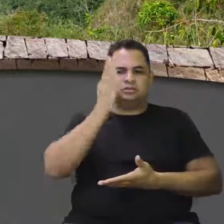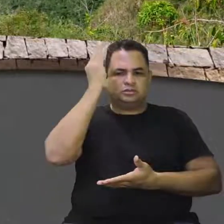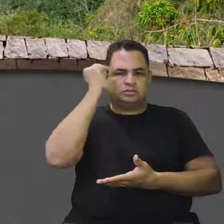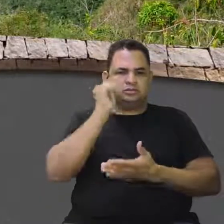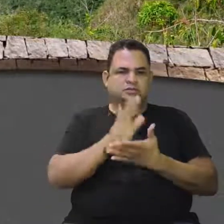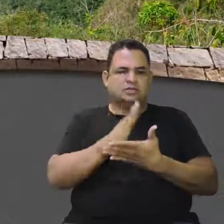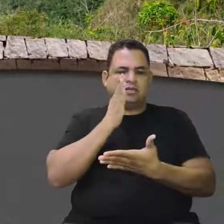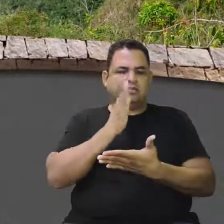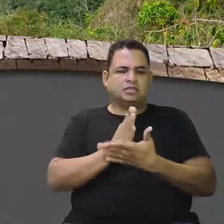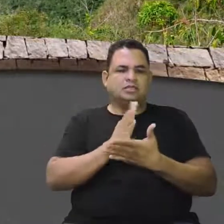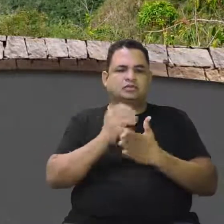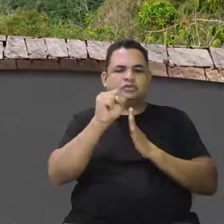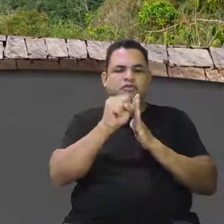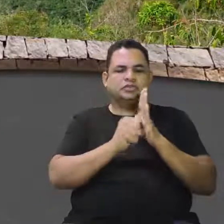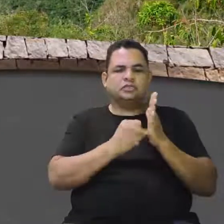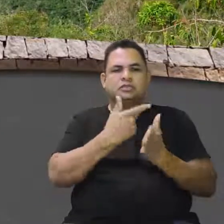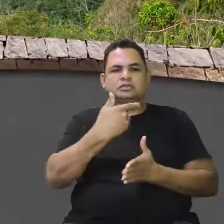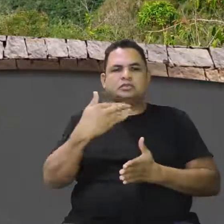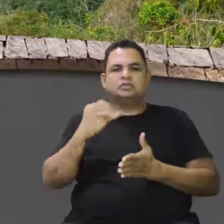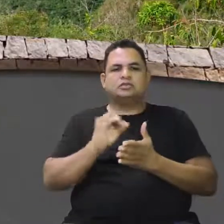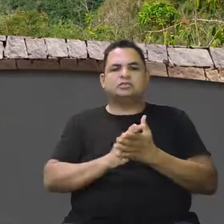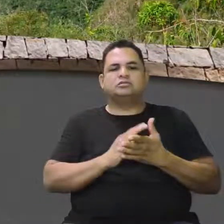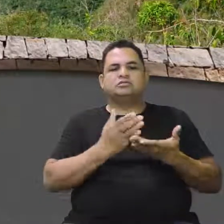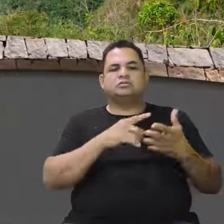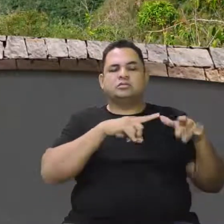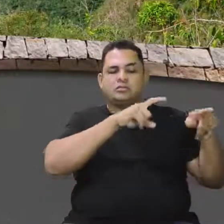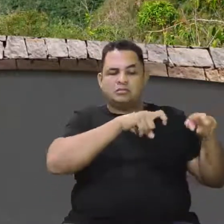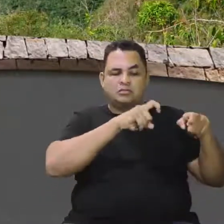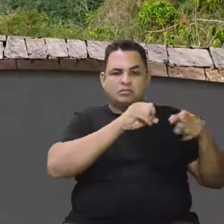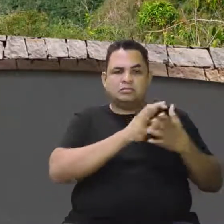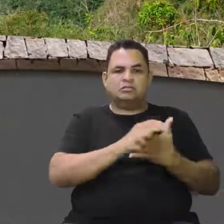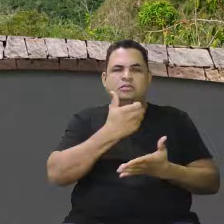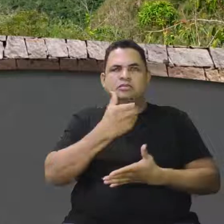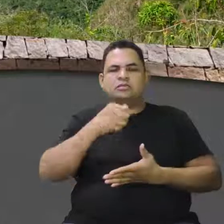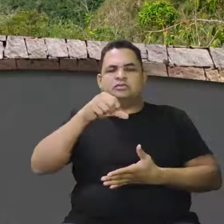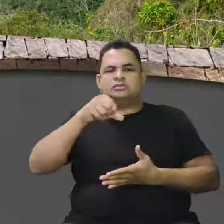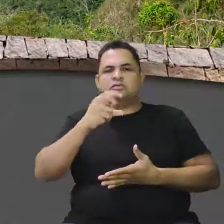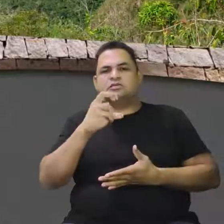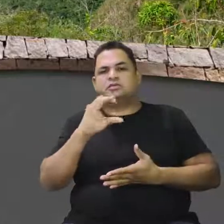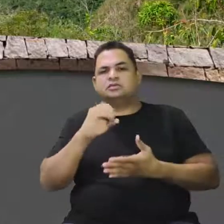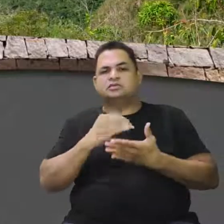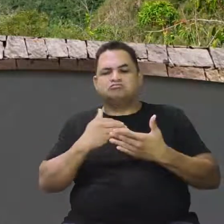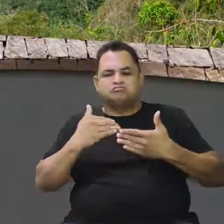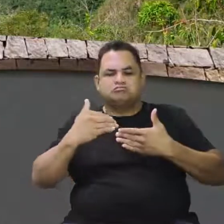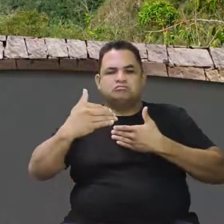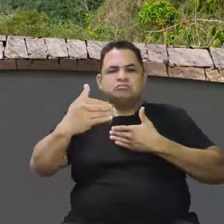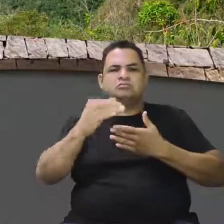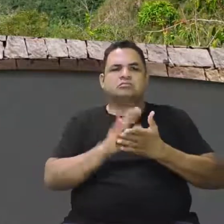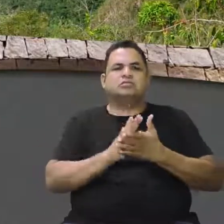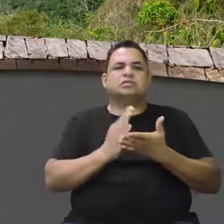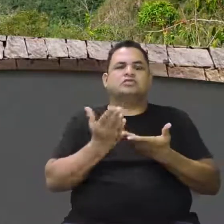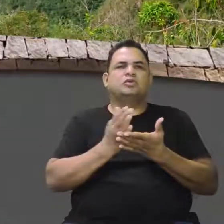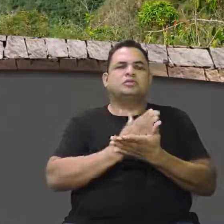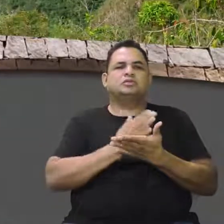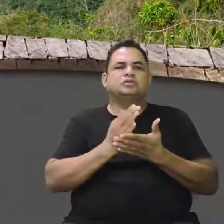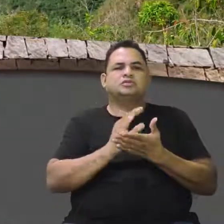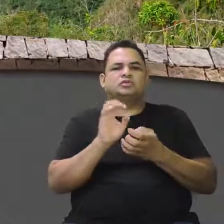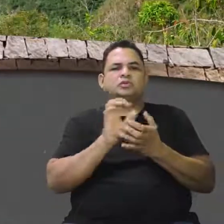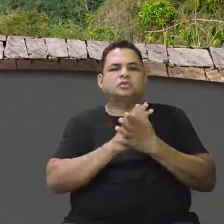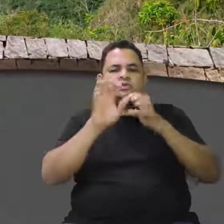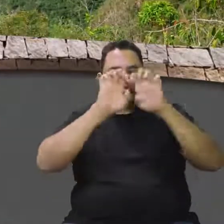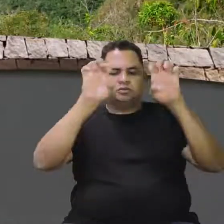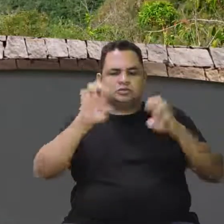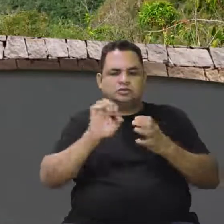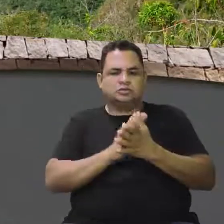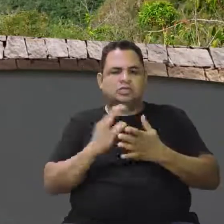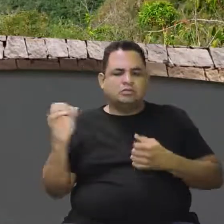metade do século XX, o campo também no Brasil, 1950 em diante, passou por toda essa estruturação de